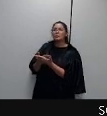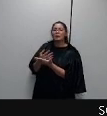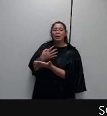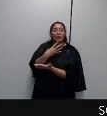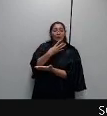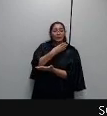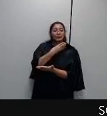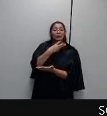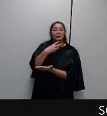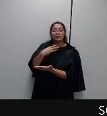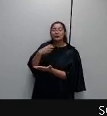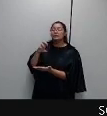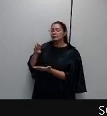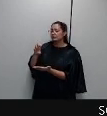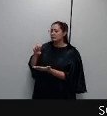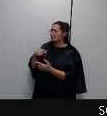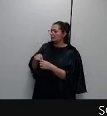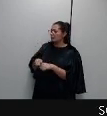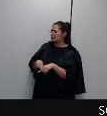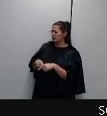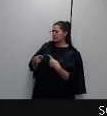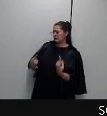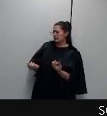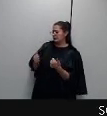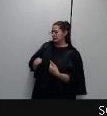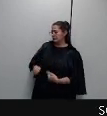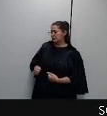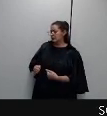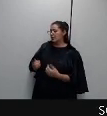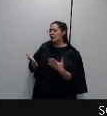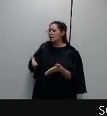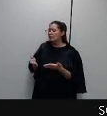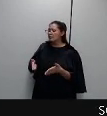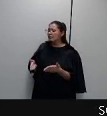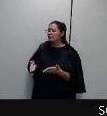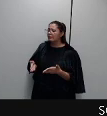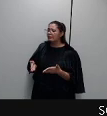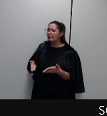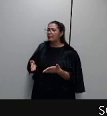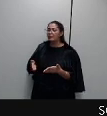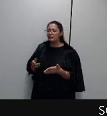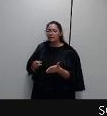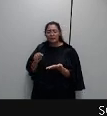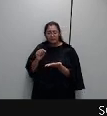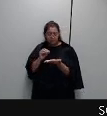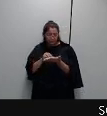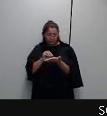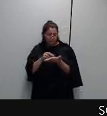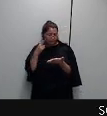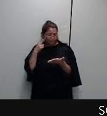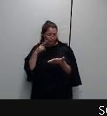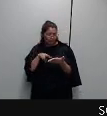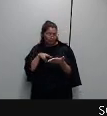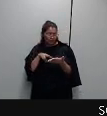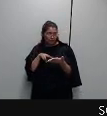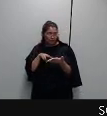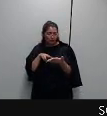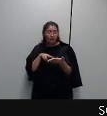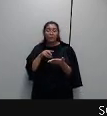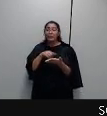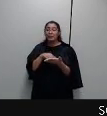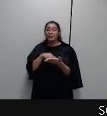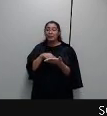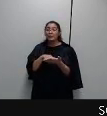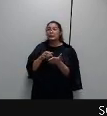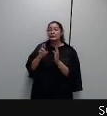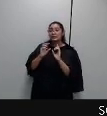a apresentação para emagrecer agora a produção que existe são regular é matéria de defesa o